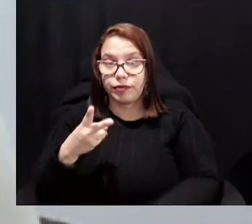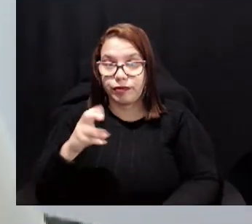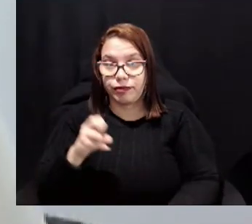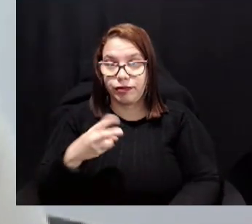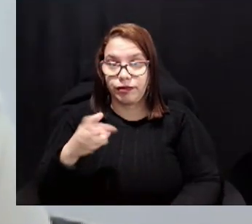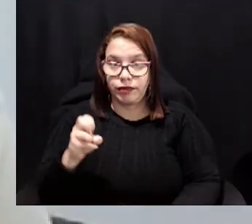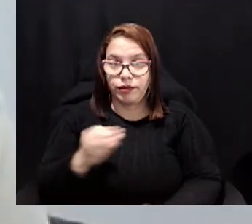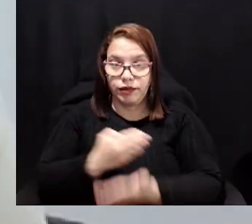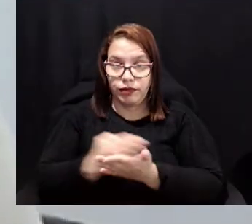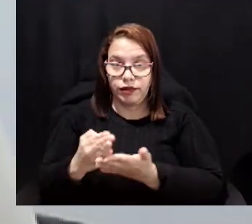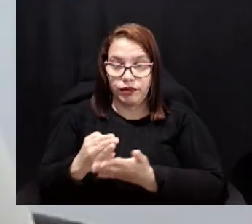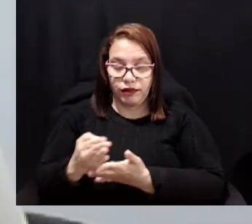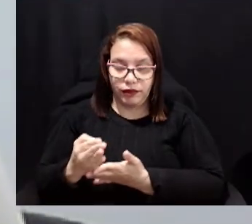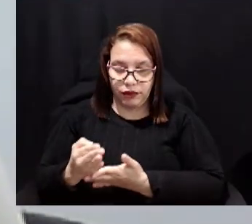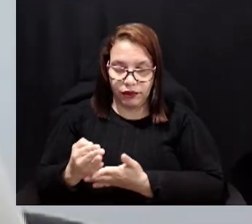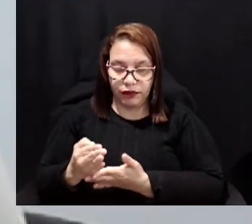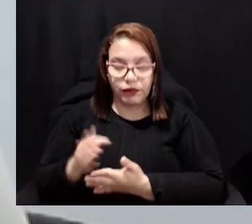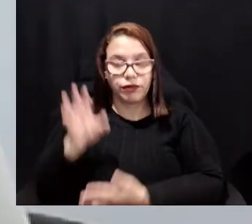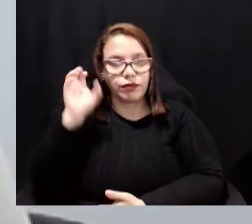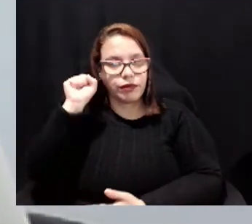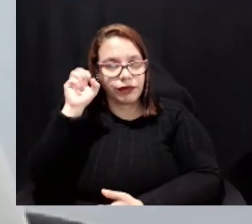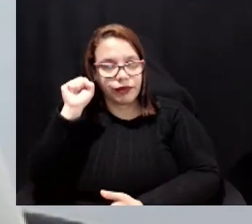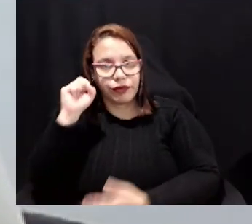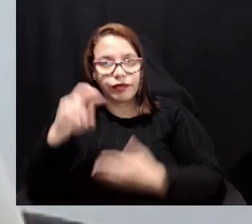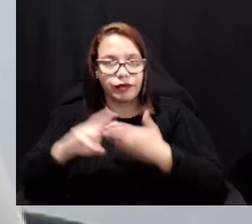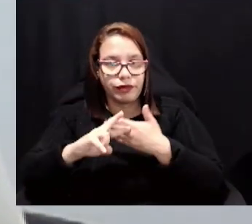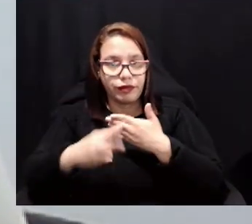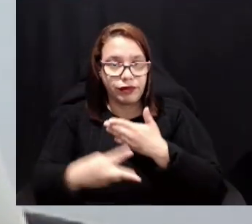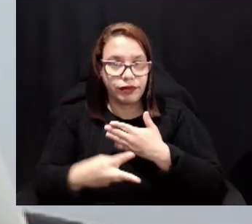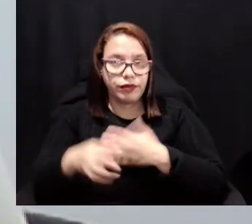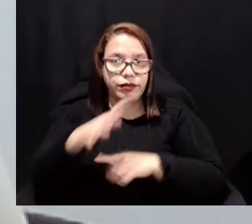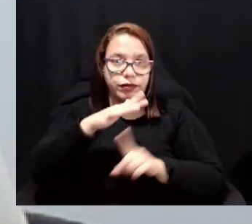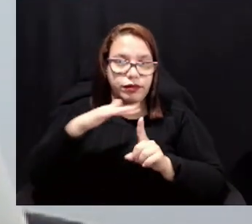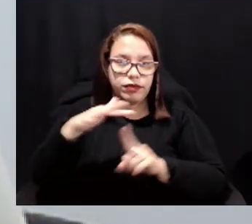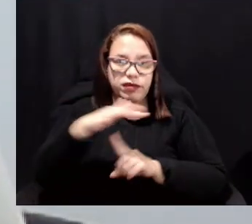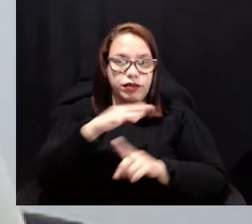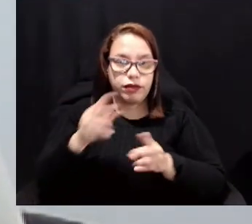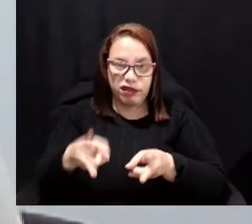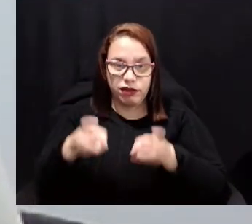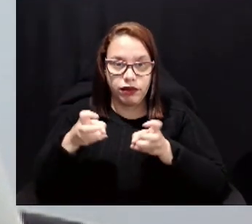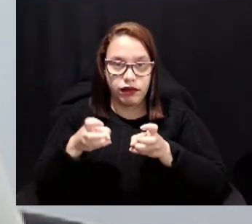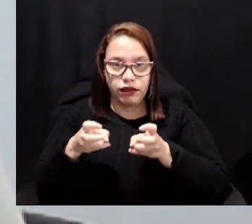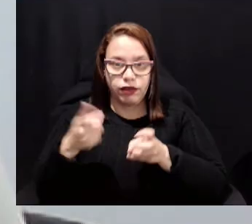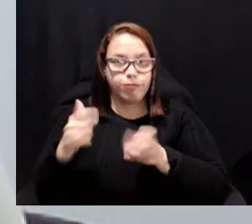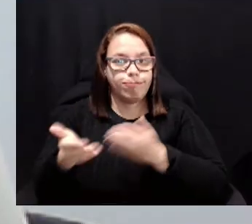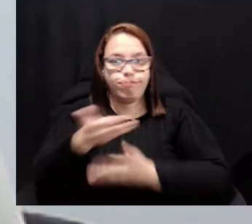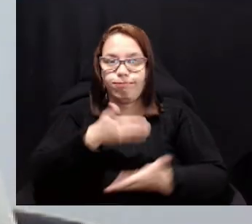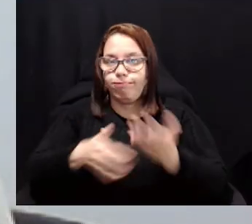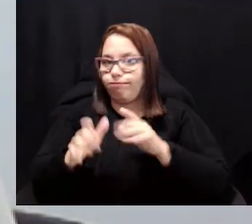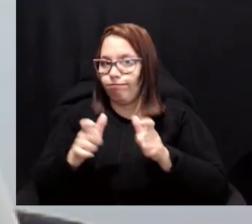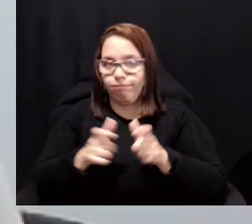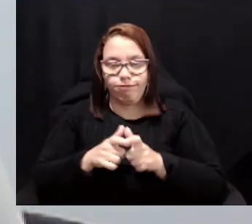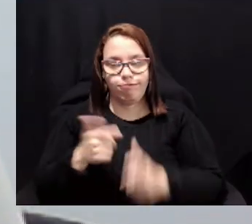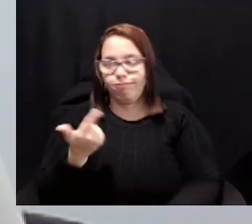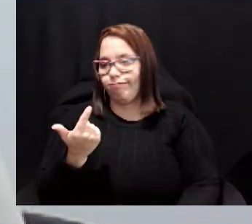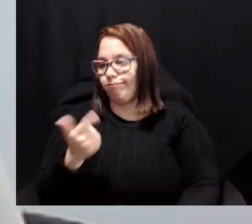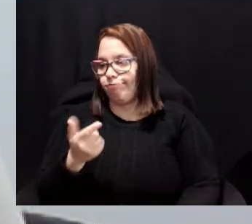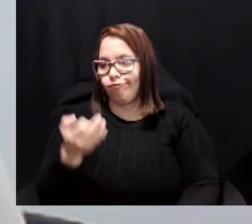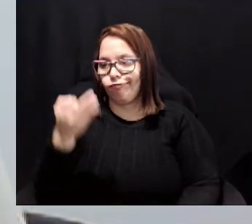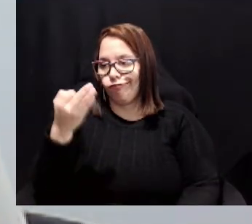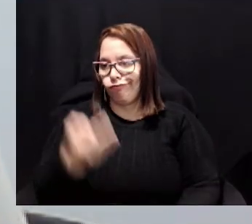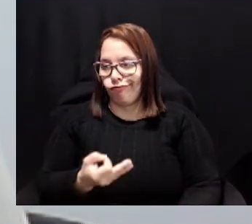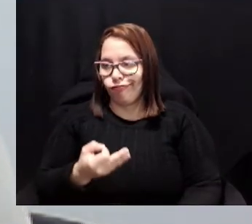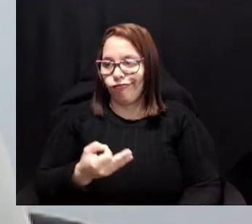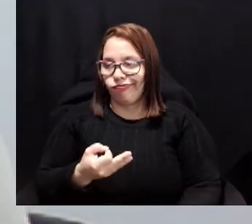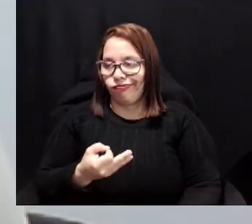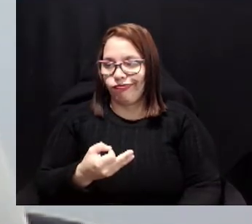Justamente em 2020, quando a gente começou a estudar os nossos impactos ambientais, a gente percebeu que sem colaboração do time não daria certo,